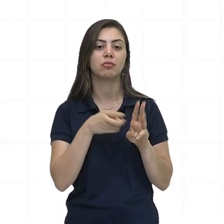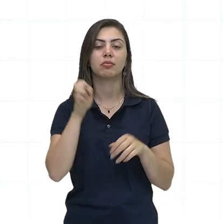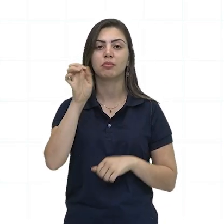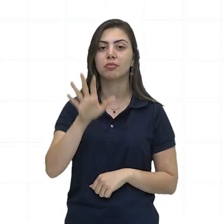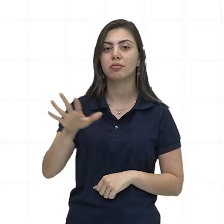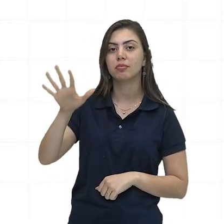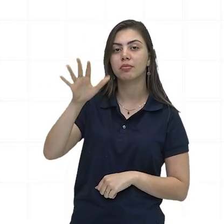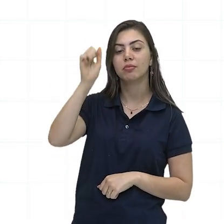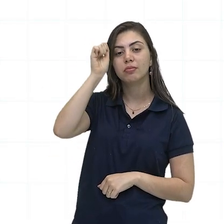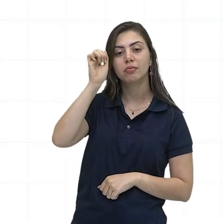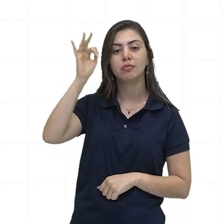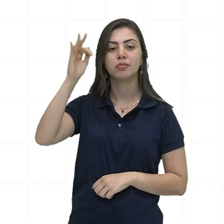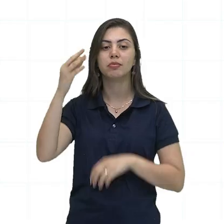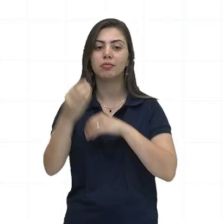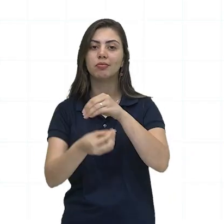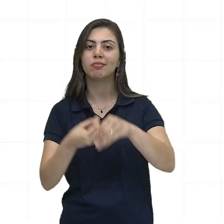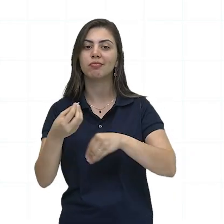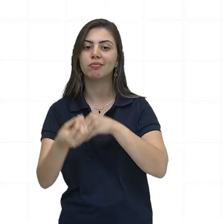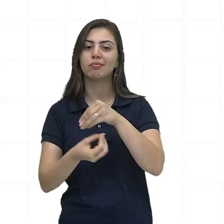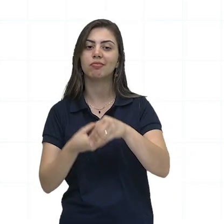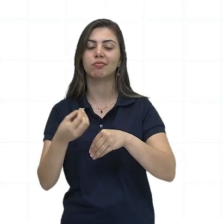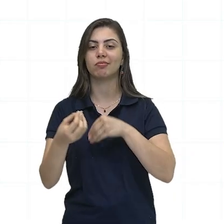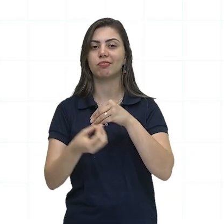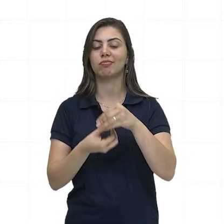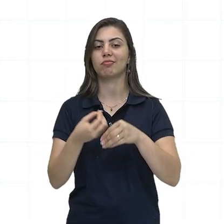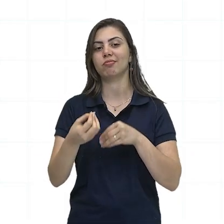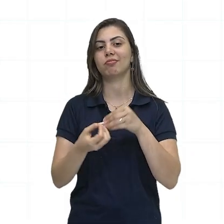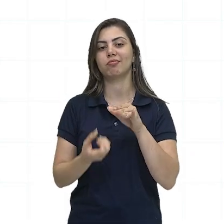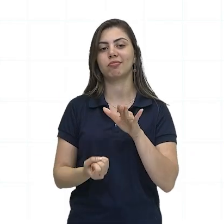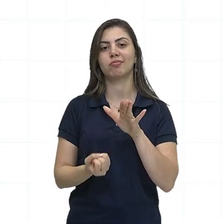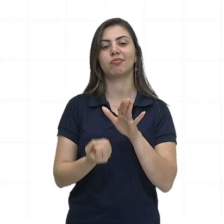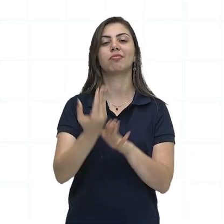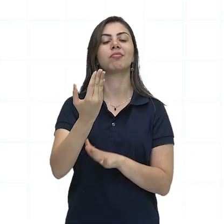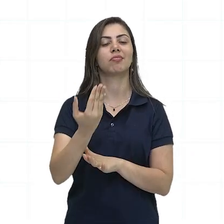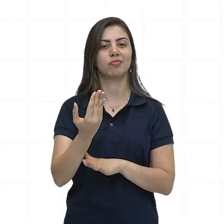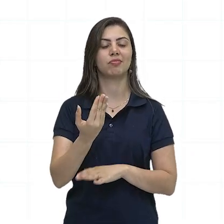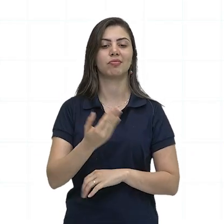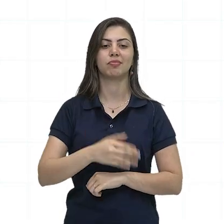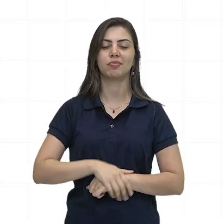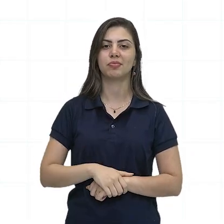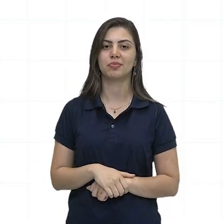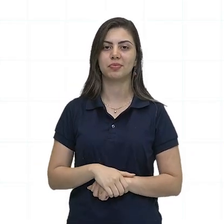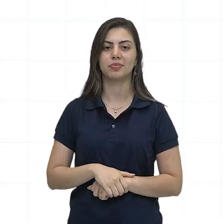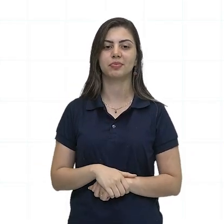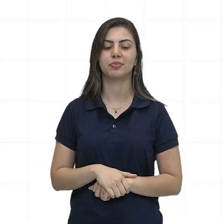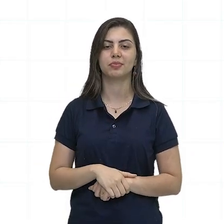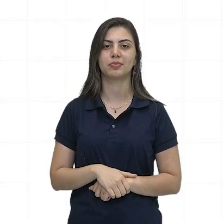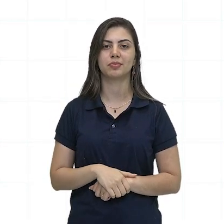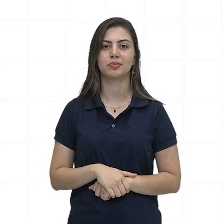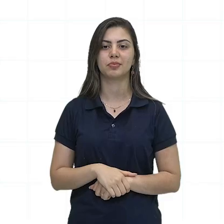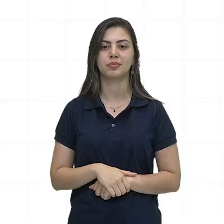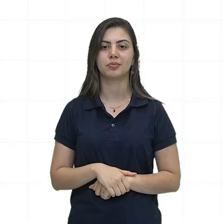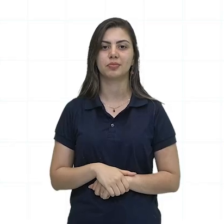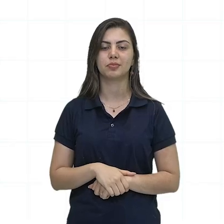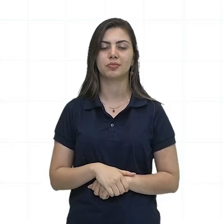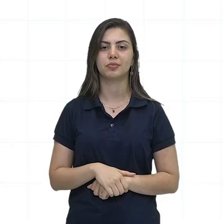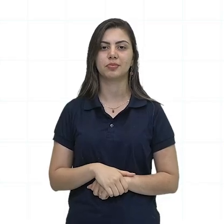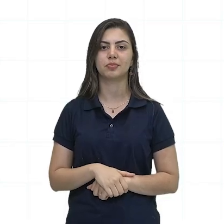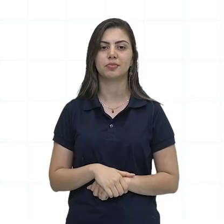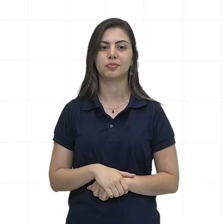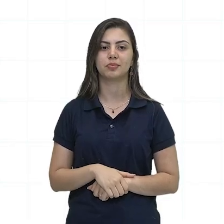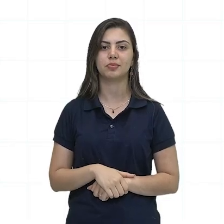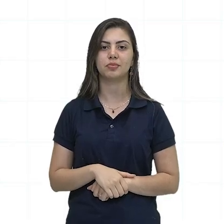indígenas, europeias e africanas através de seus povos que lá, dos povos que